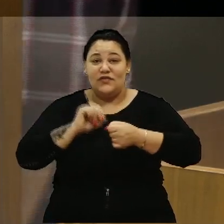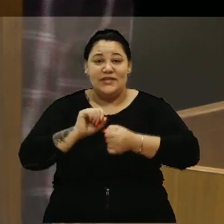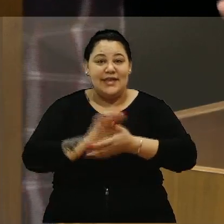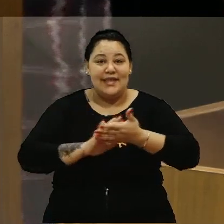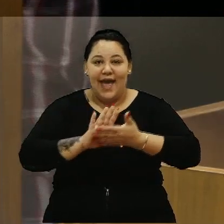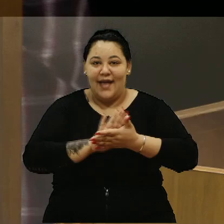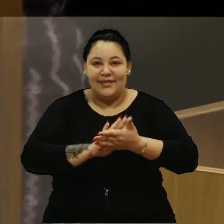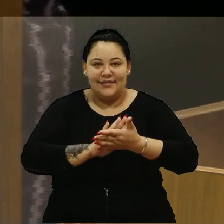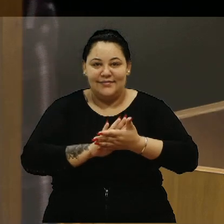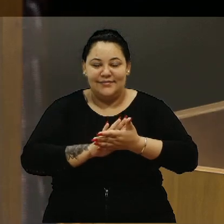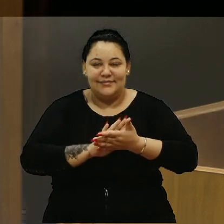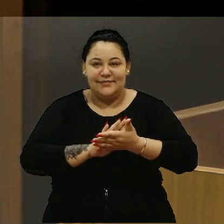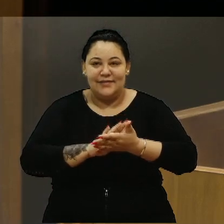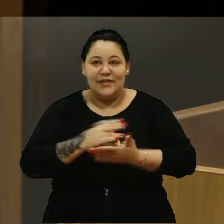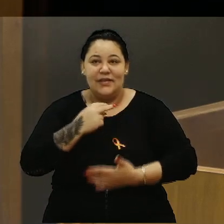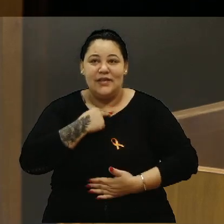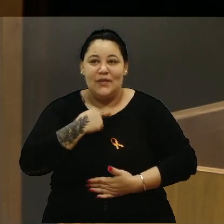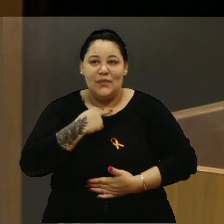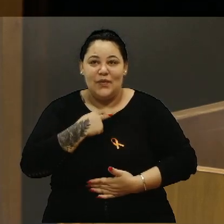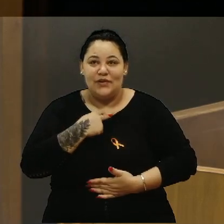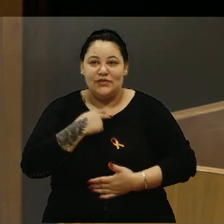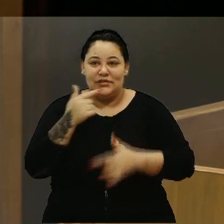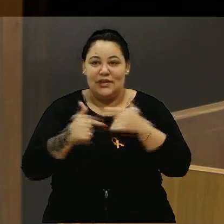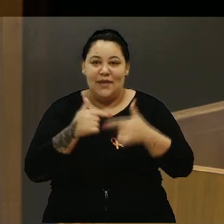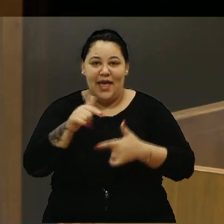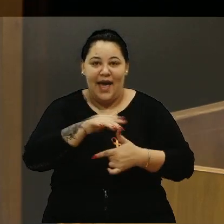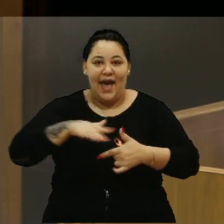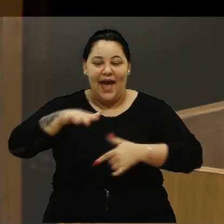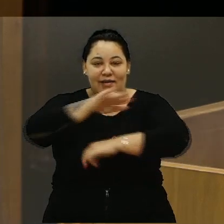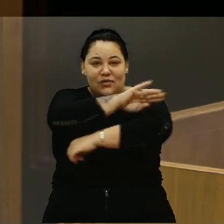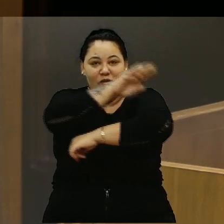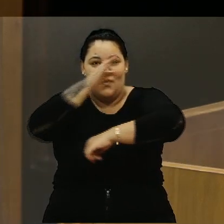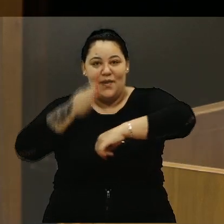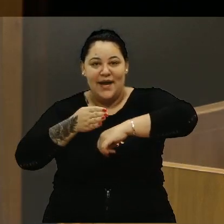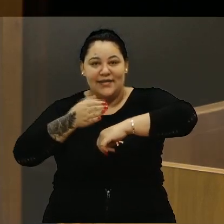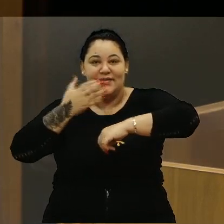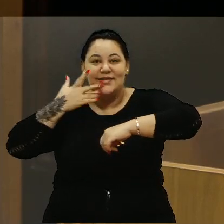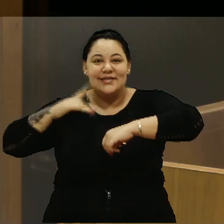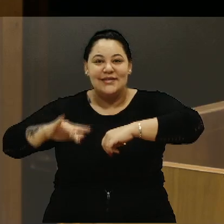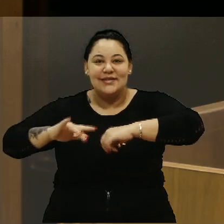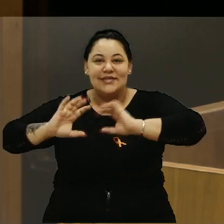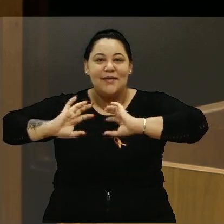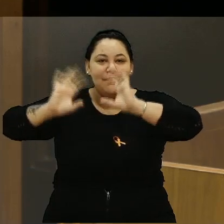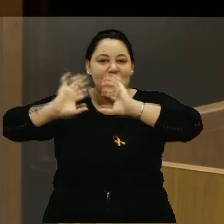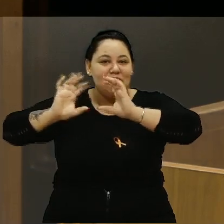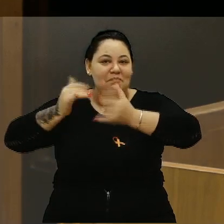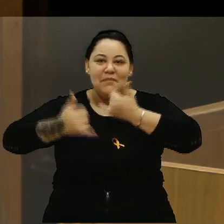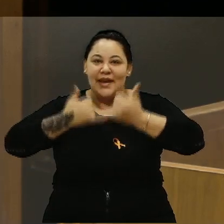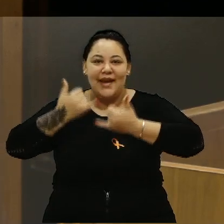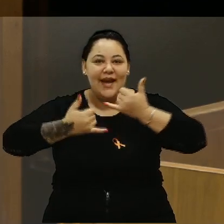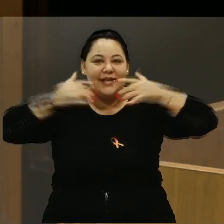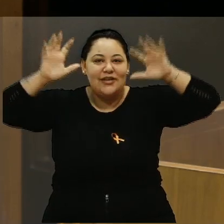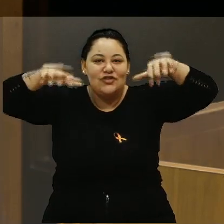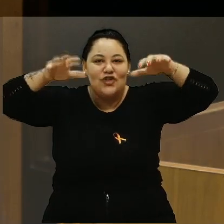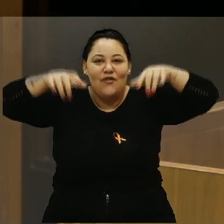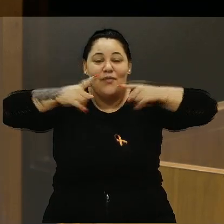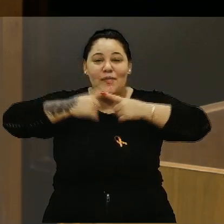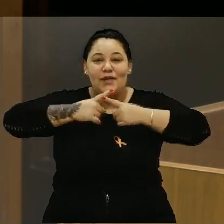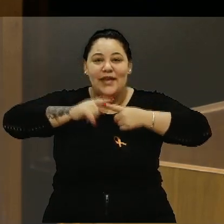sequer cobrir a área coberta do colégio para as crianças jogar quando chove, porque é bacia de